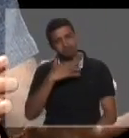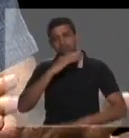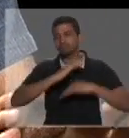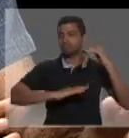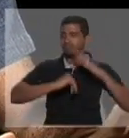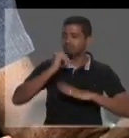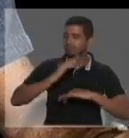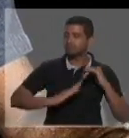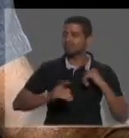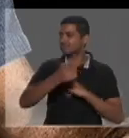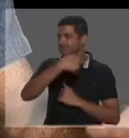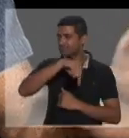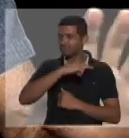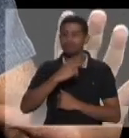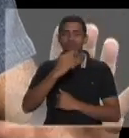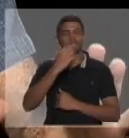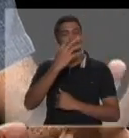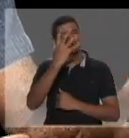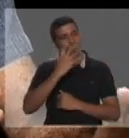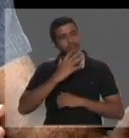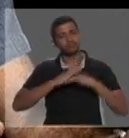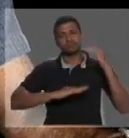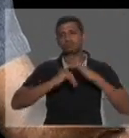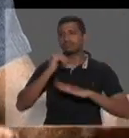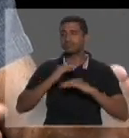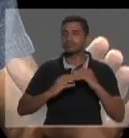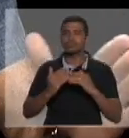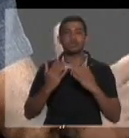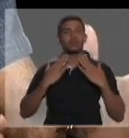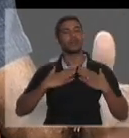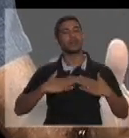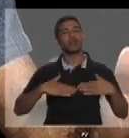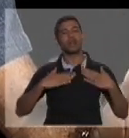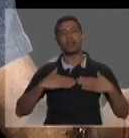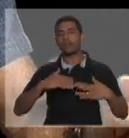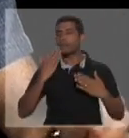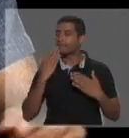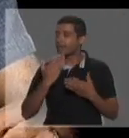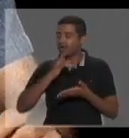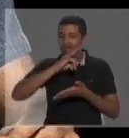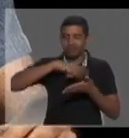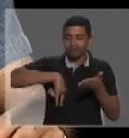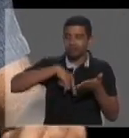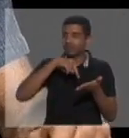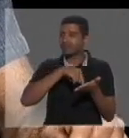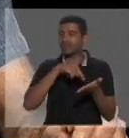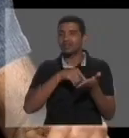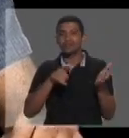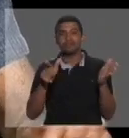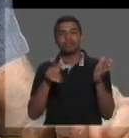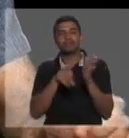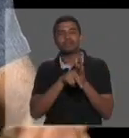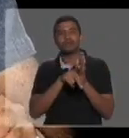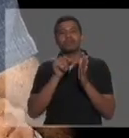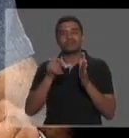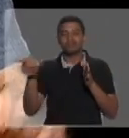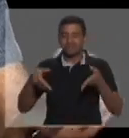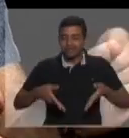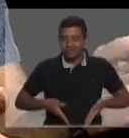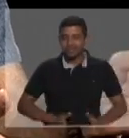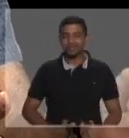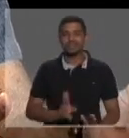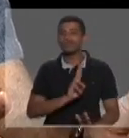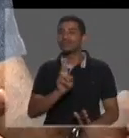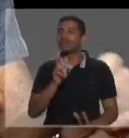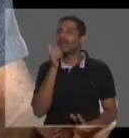sérias e cuidadosas, sem nenhuma forçação de barra, com muita calma. Mostramos um documento que mostrava a certidão de nascimento